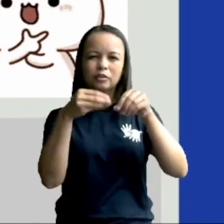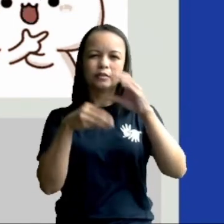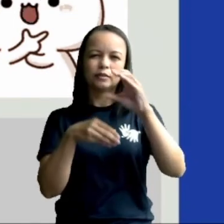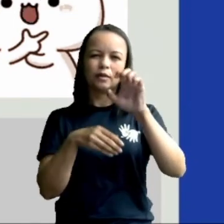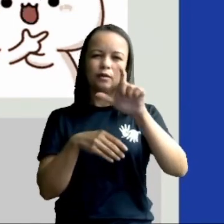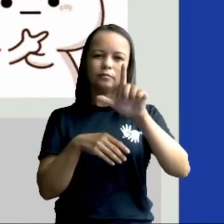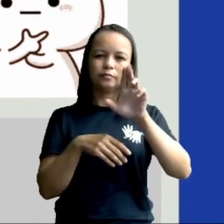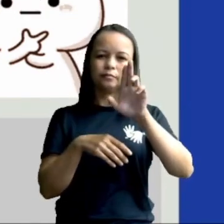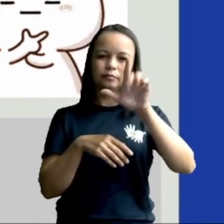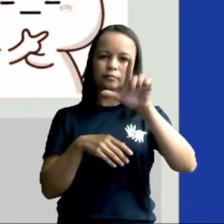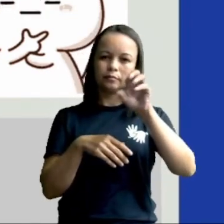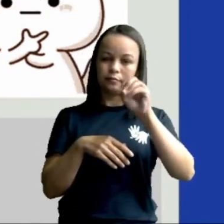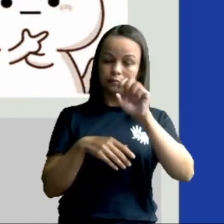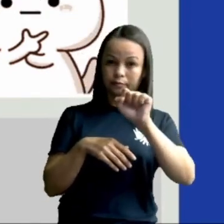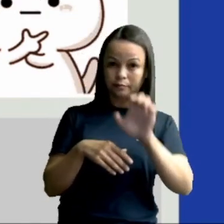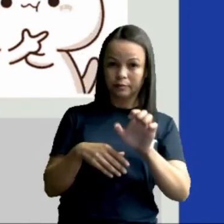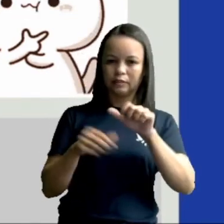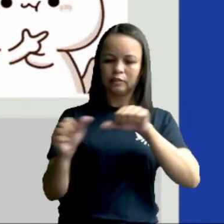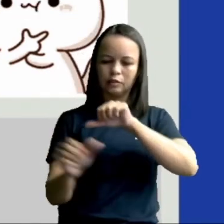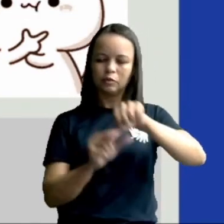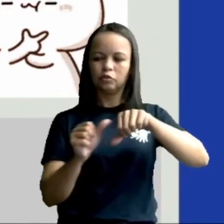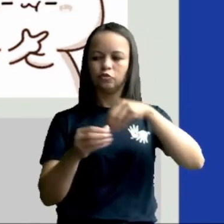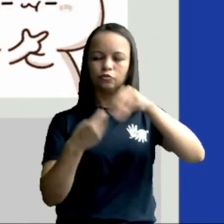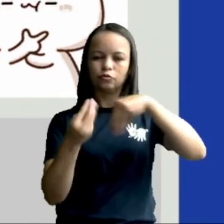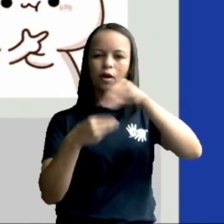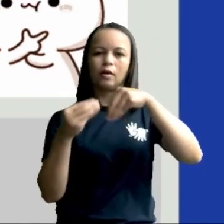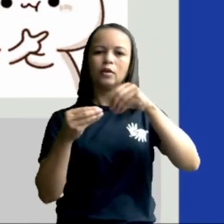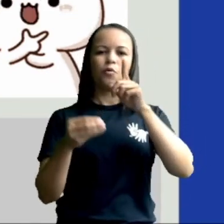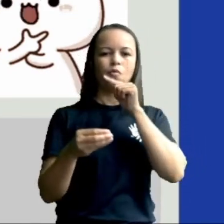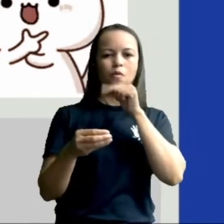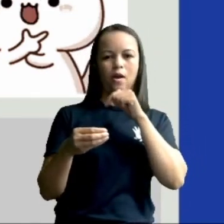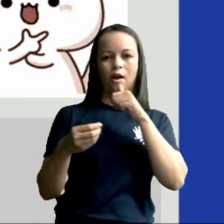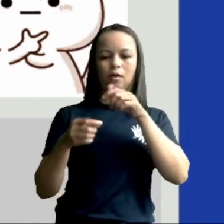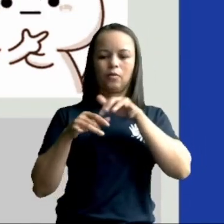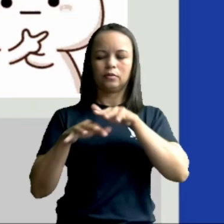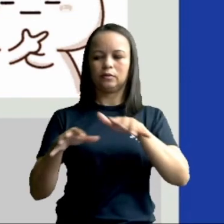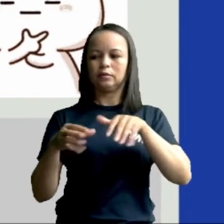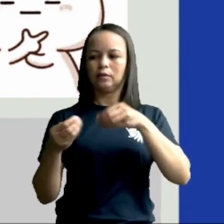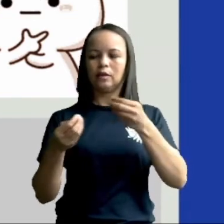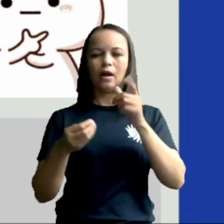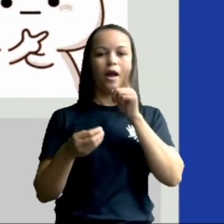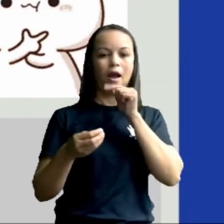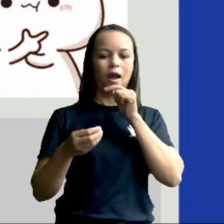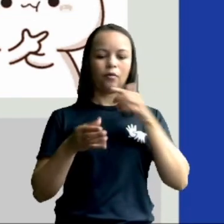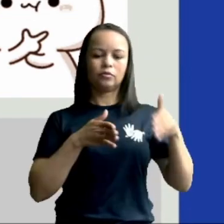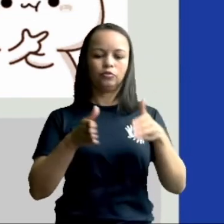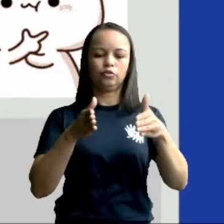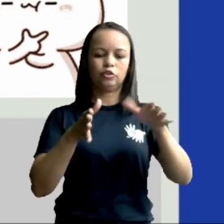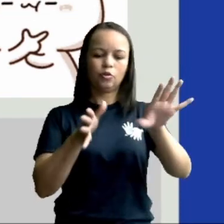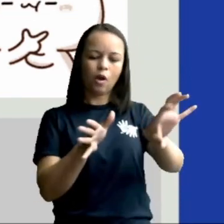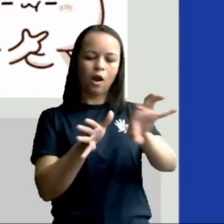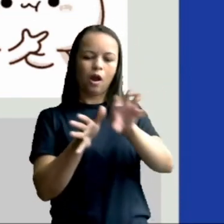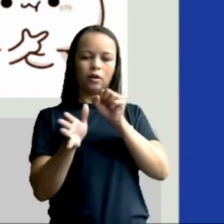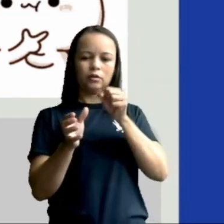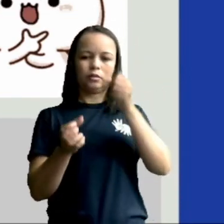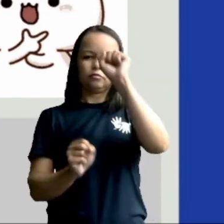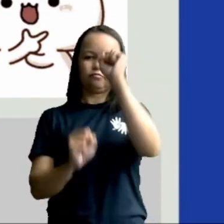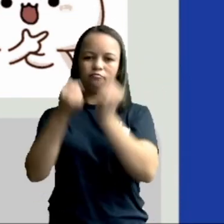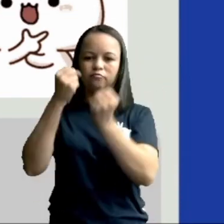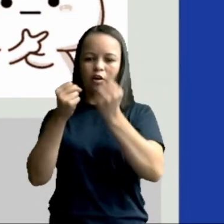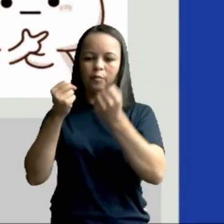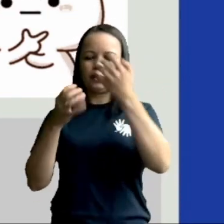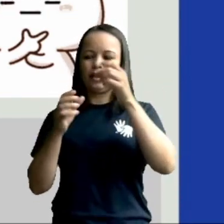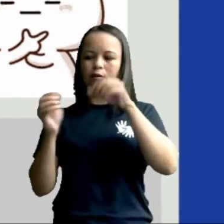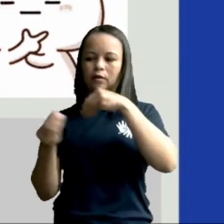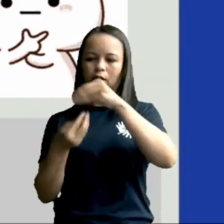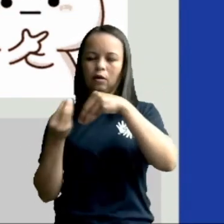máquinas misturada com água e produtos químicos. A água, que é coletada dos rios, circula dentro da fábrica e é tratada antes de ser lançada de volta ao rio de onde